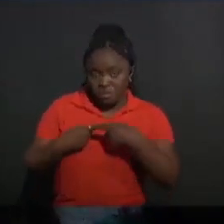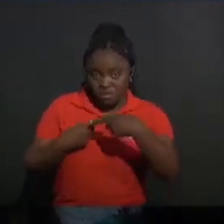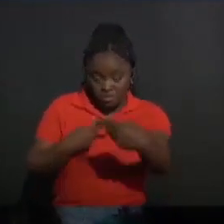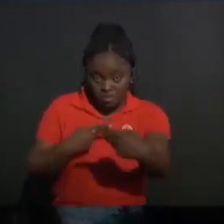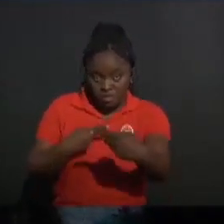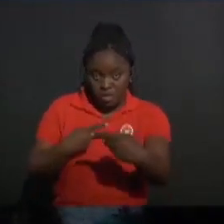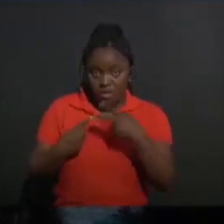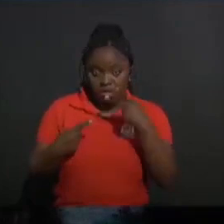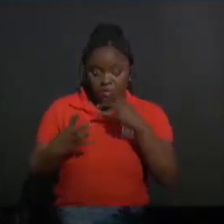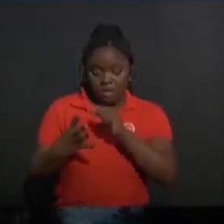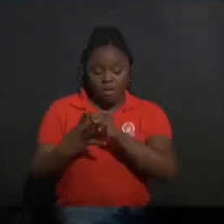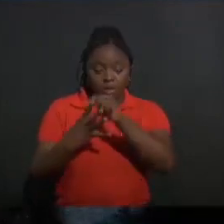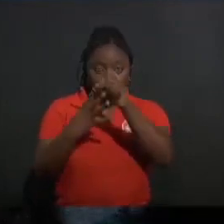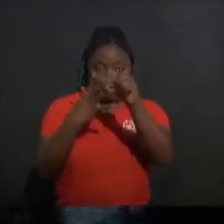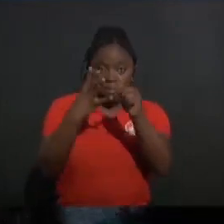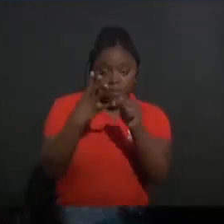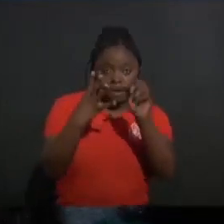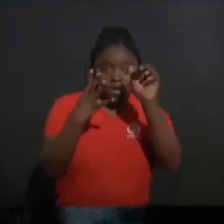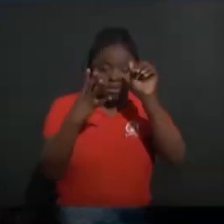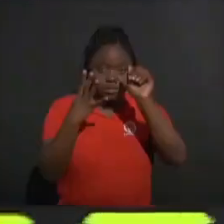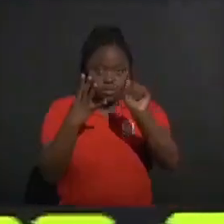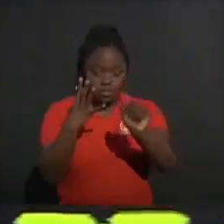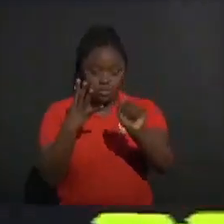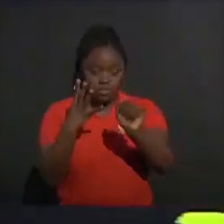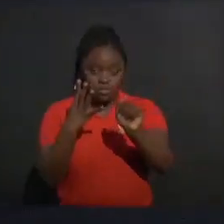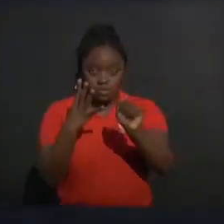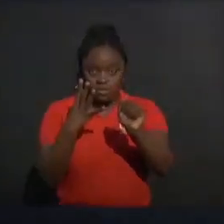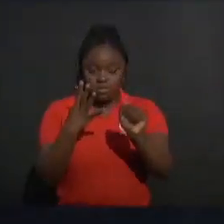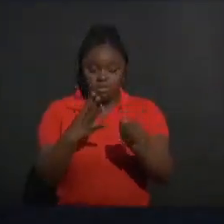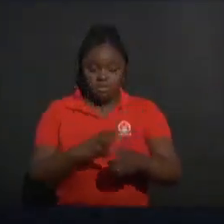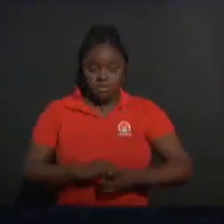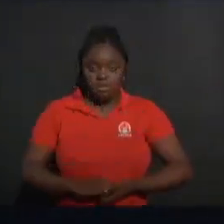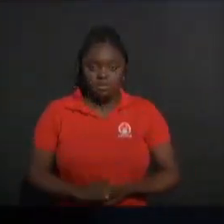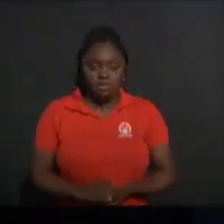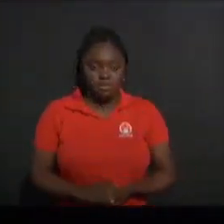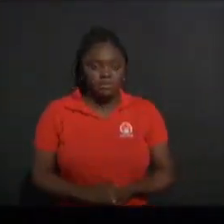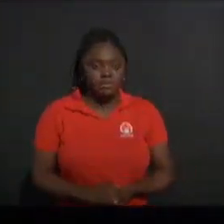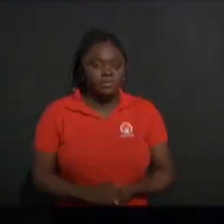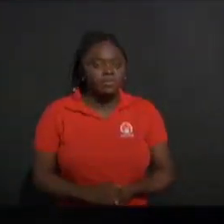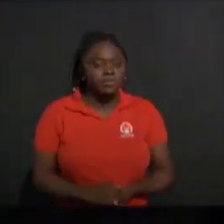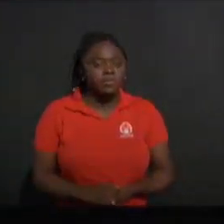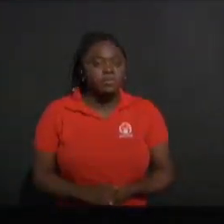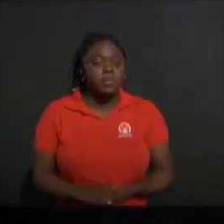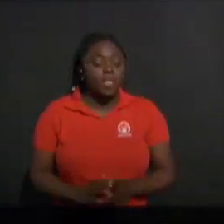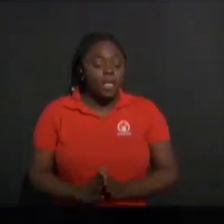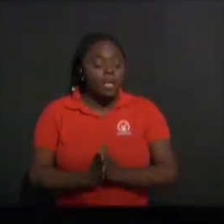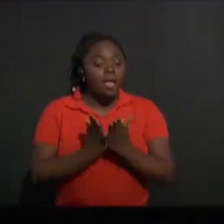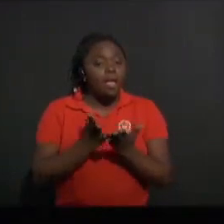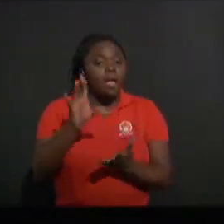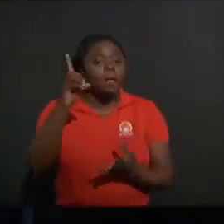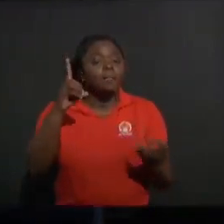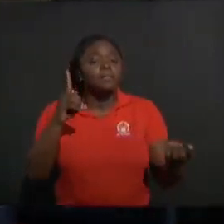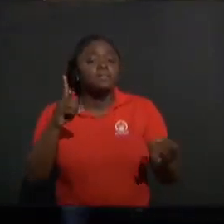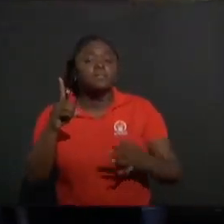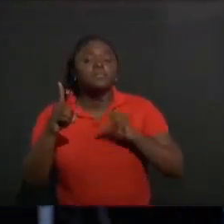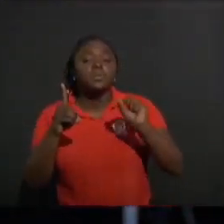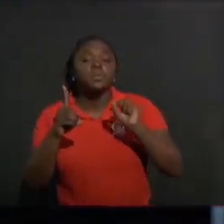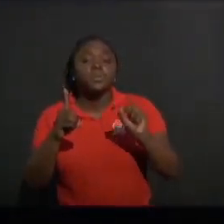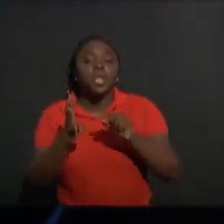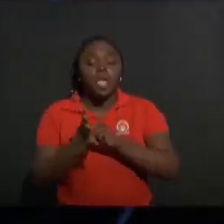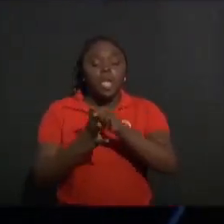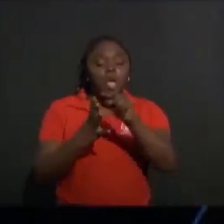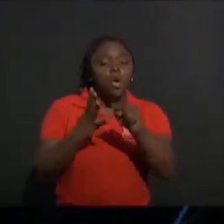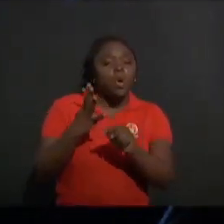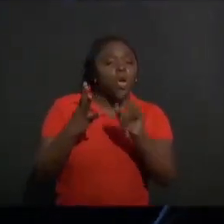4 As: Armagedon, Anticristo, Apostasia e Avivamento. Sabe o que a Bíblia diz? Tudo isso aqui